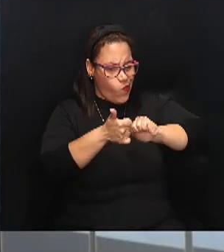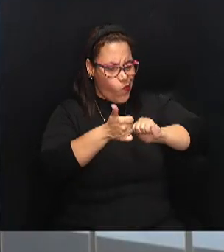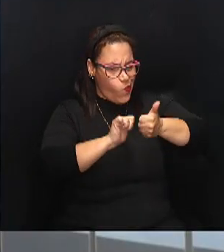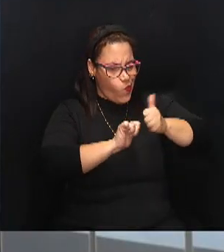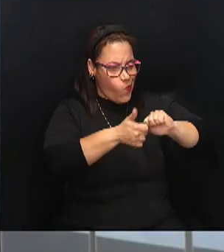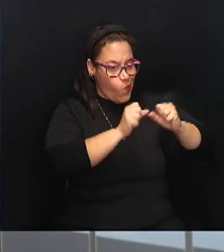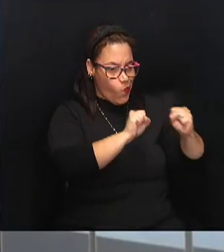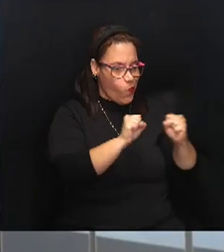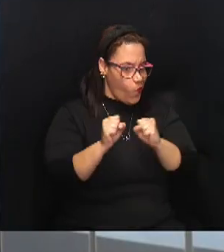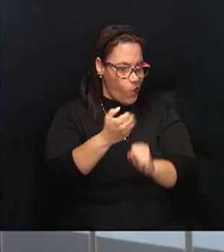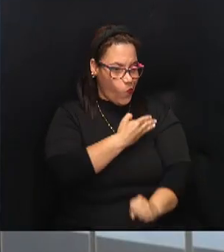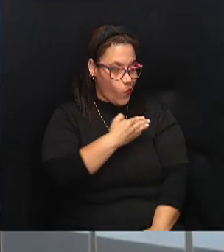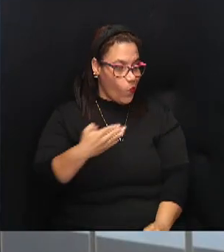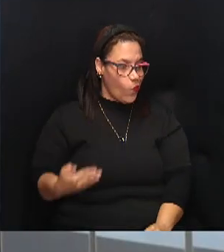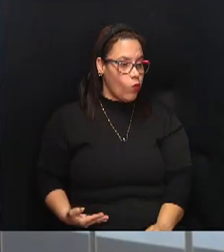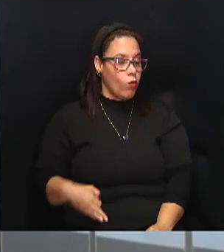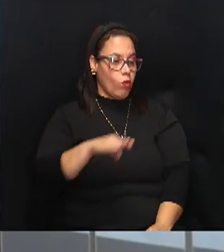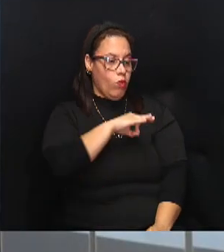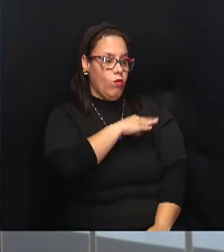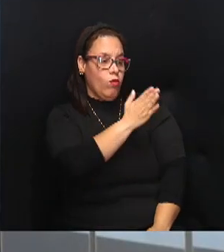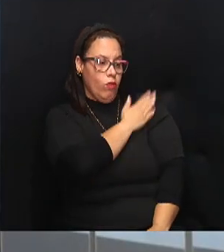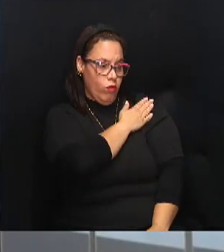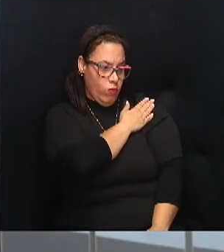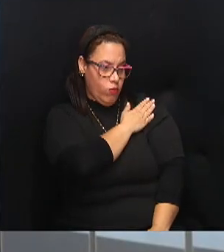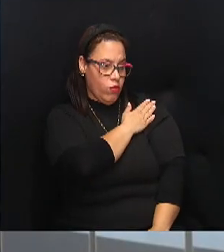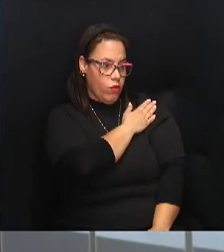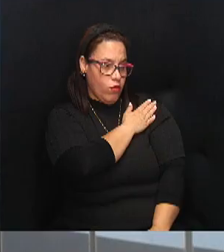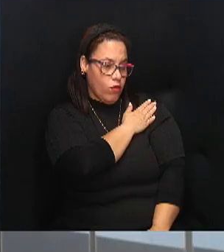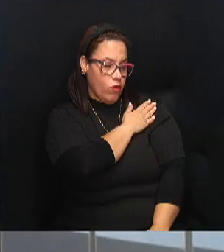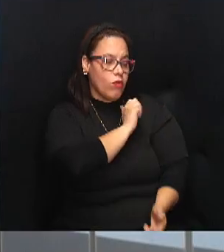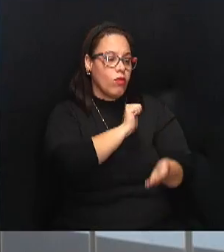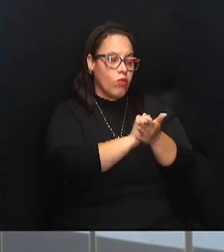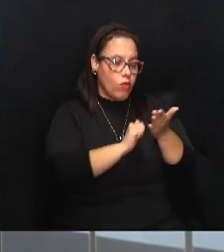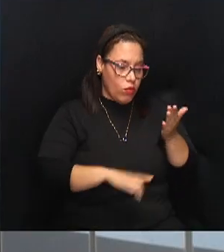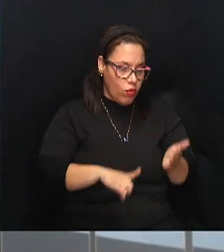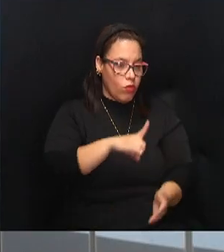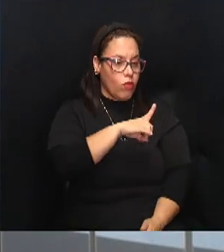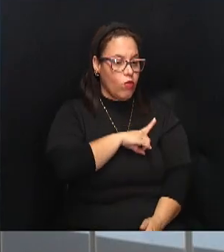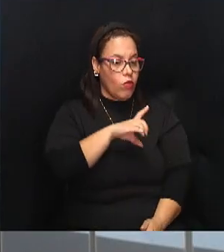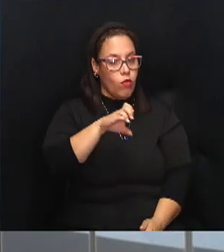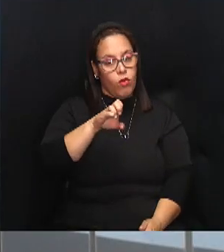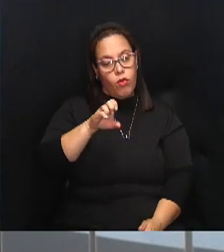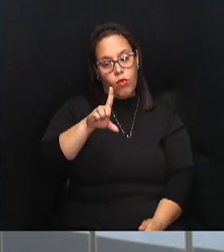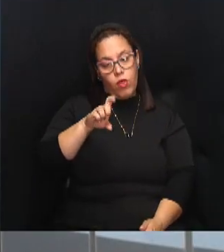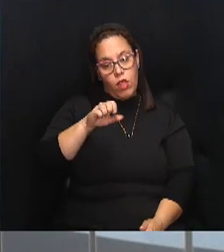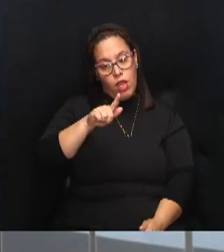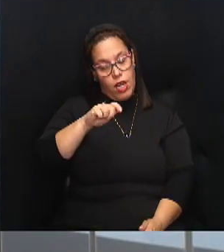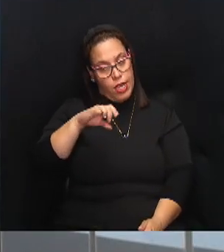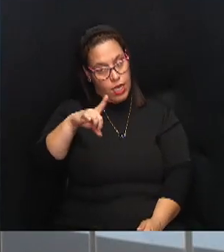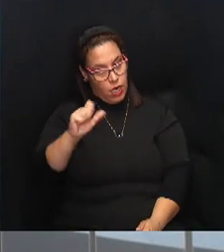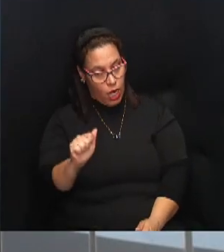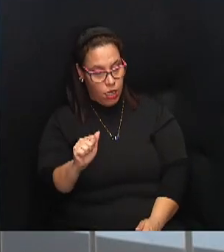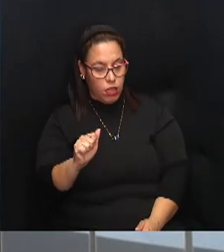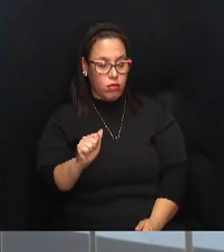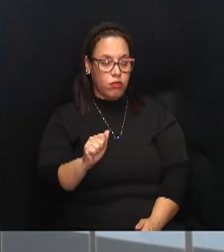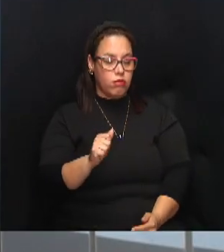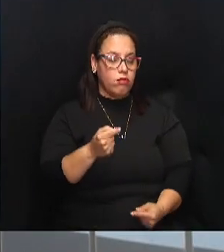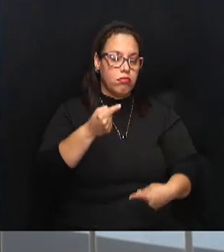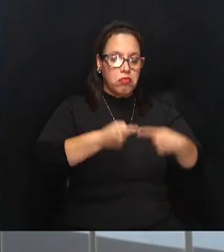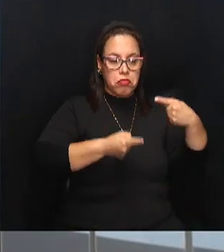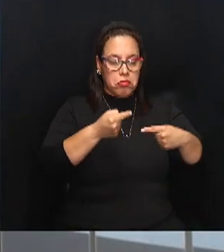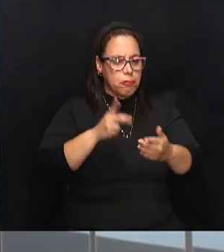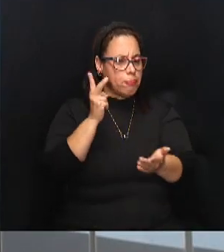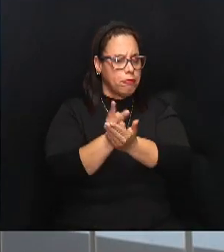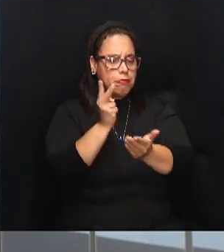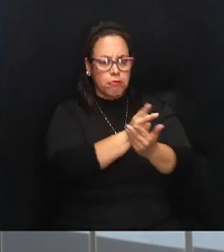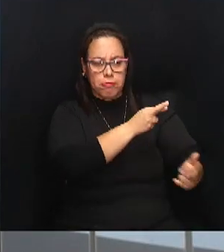Poder Público e a Polícia Militar, é uma atividade delegada no município, pode ser feita operações com